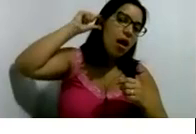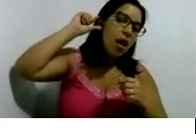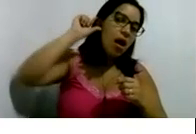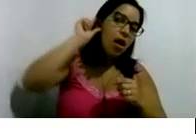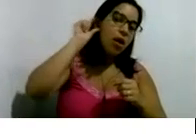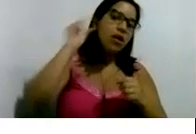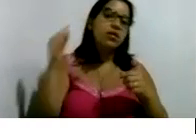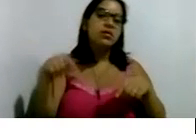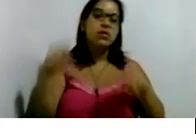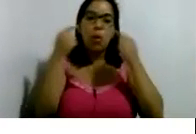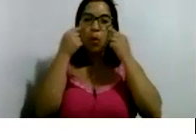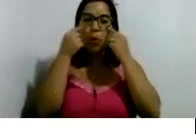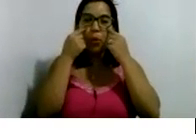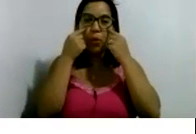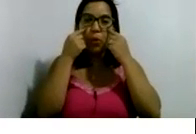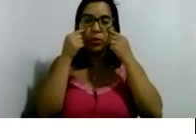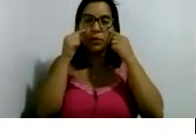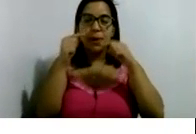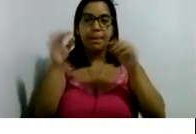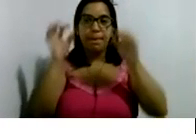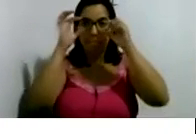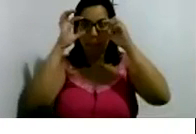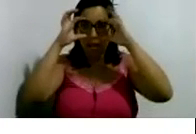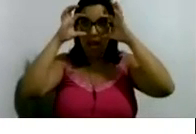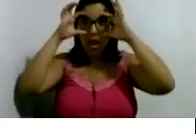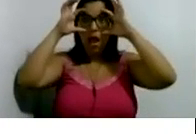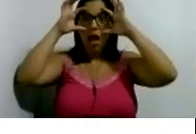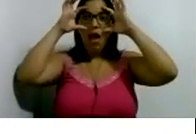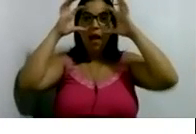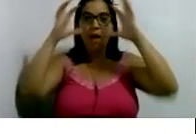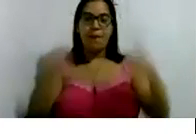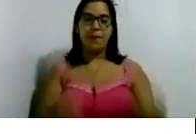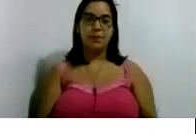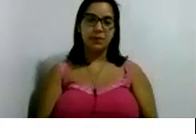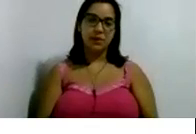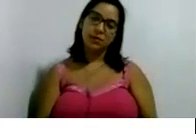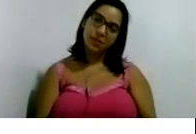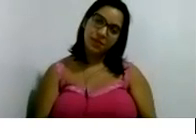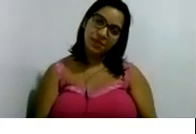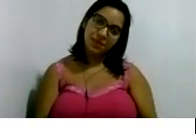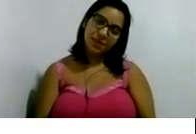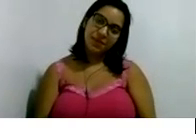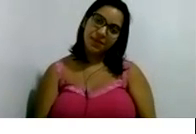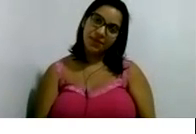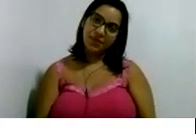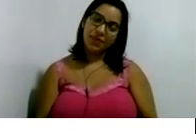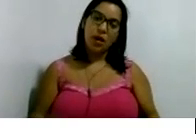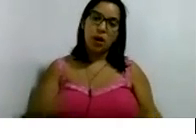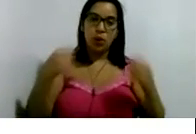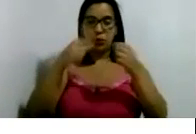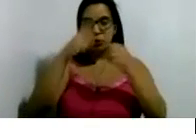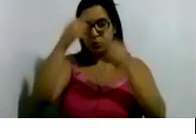aqui os olhos se tornam claramente maiores. E o tronco passa a ficar